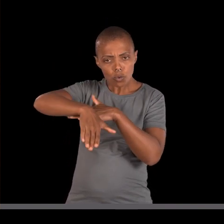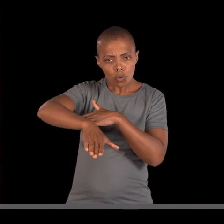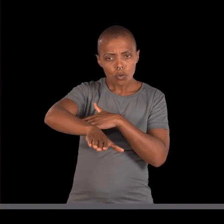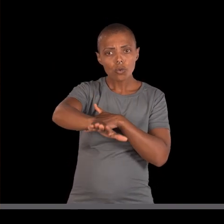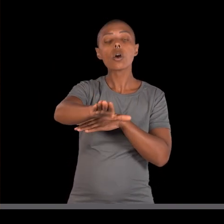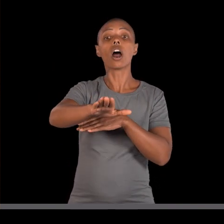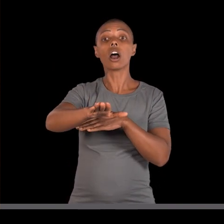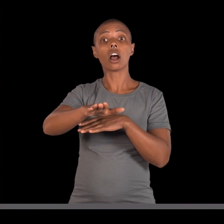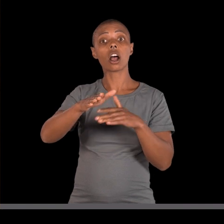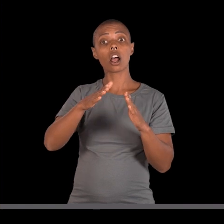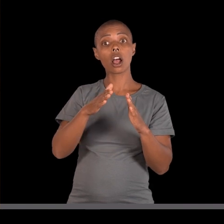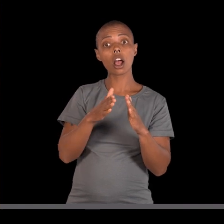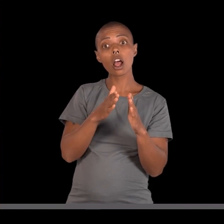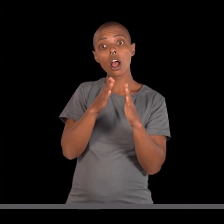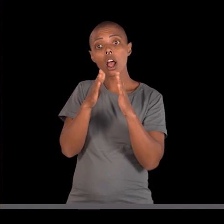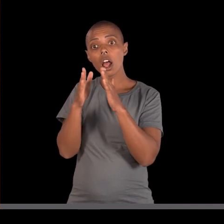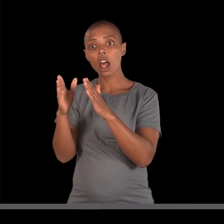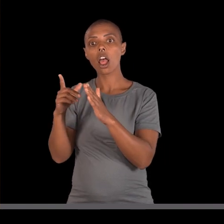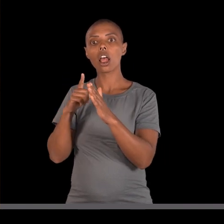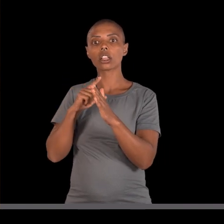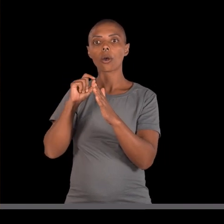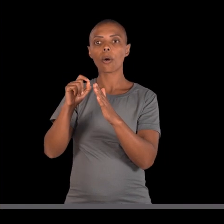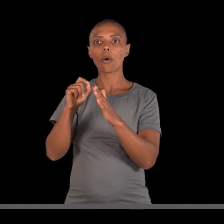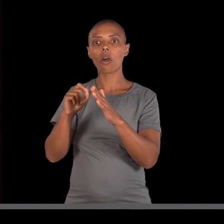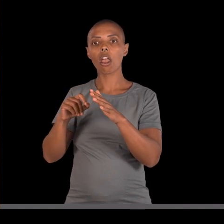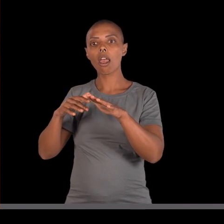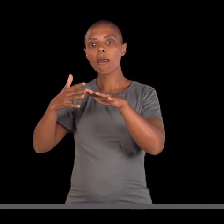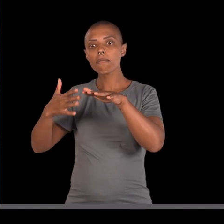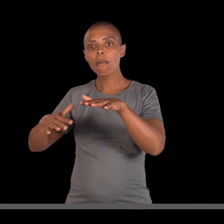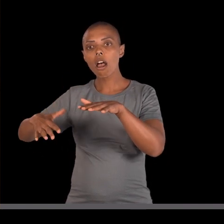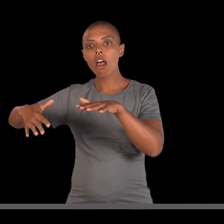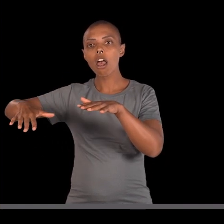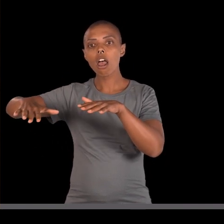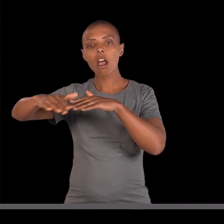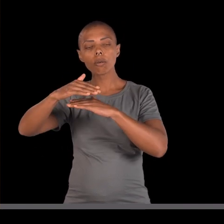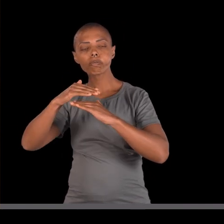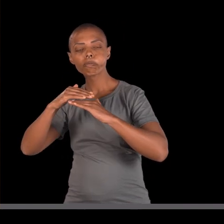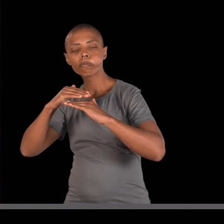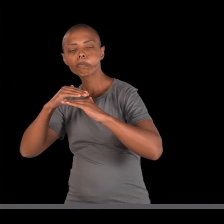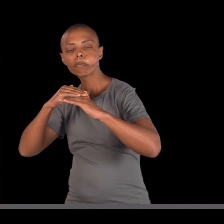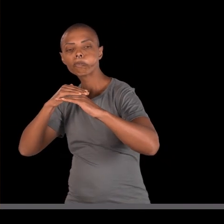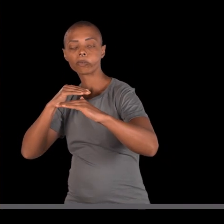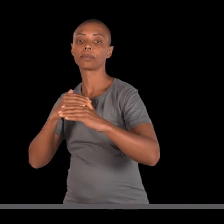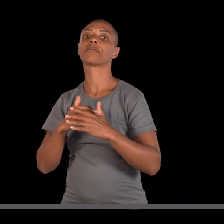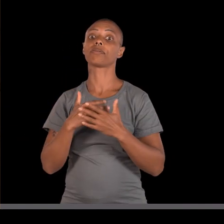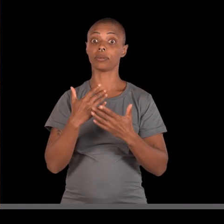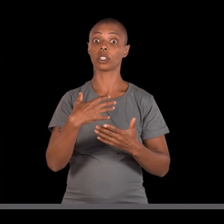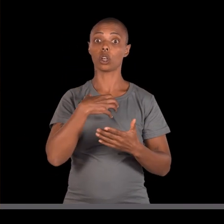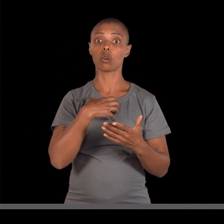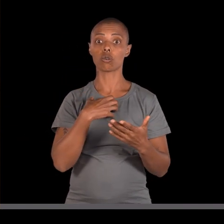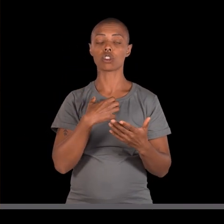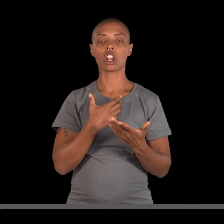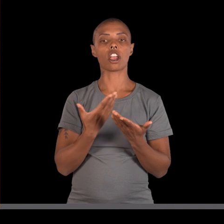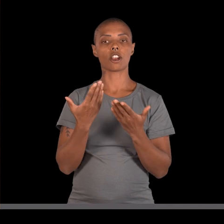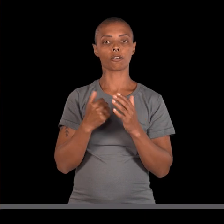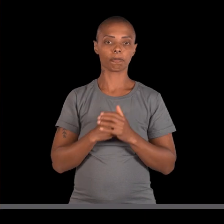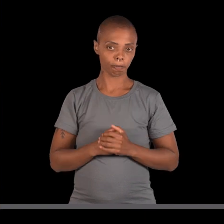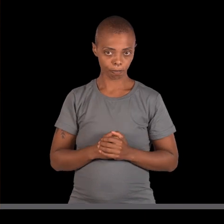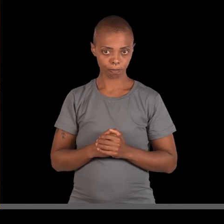cordilheiras, na porção central os planaltos e na porção leste você vai ter as planícies costeiras, tá?